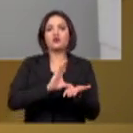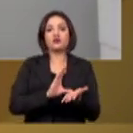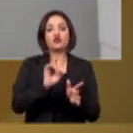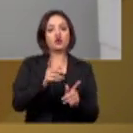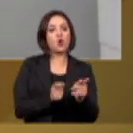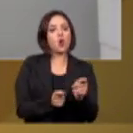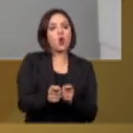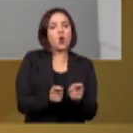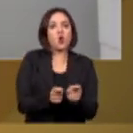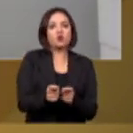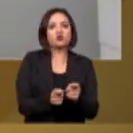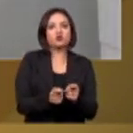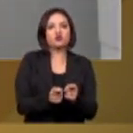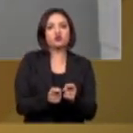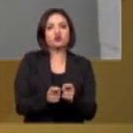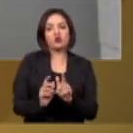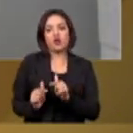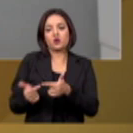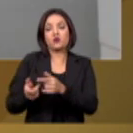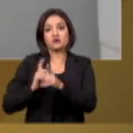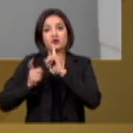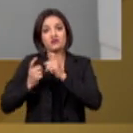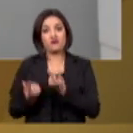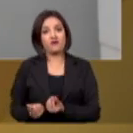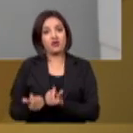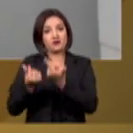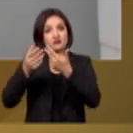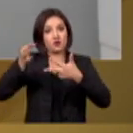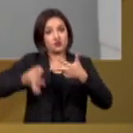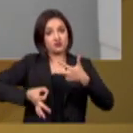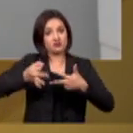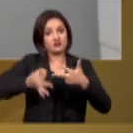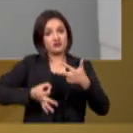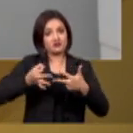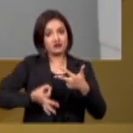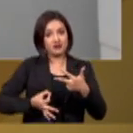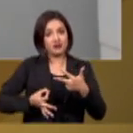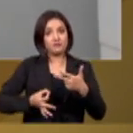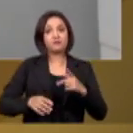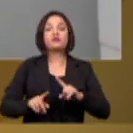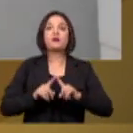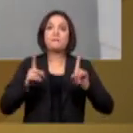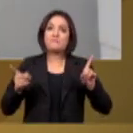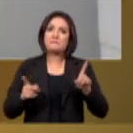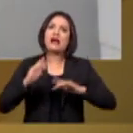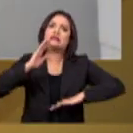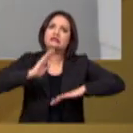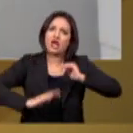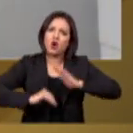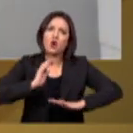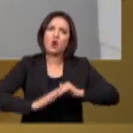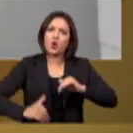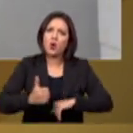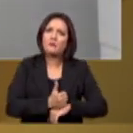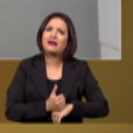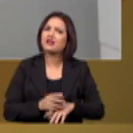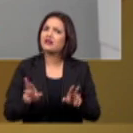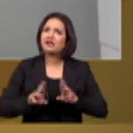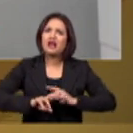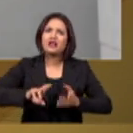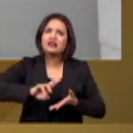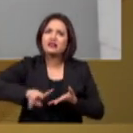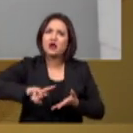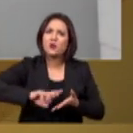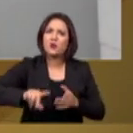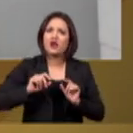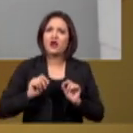da atuação e as competências em que pega sua relevância se não abrange